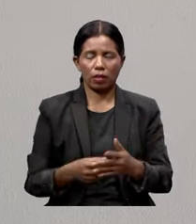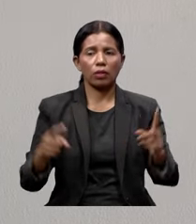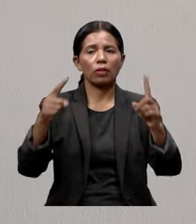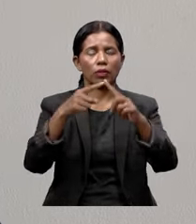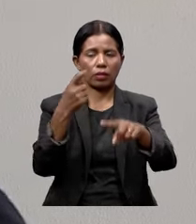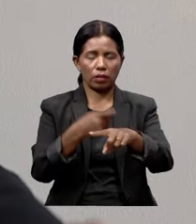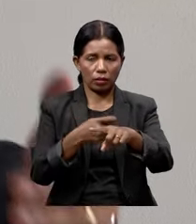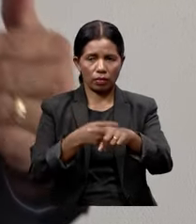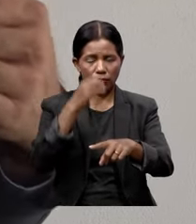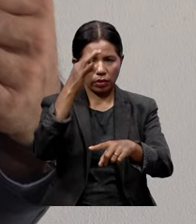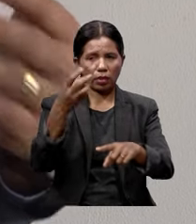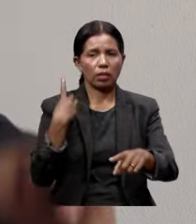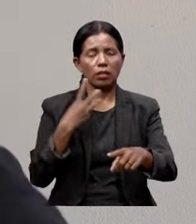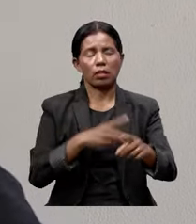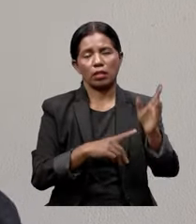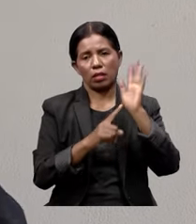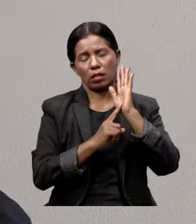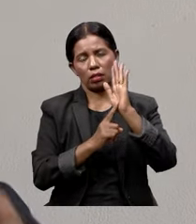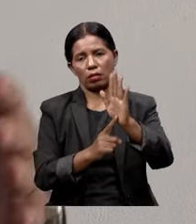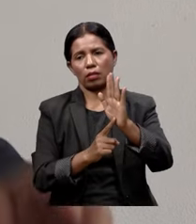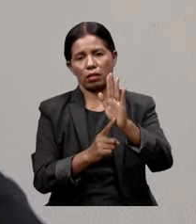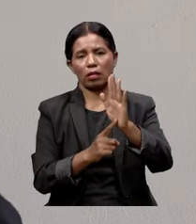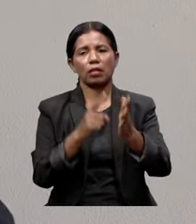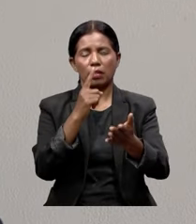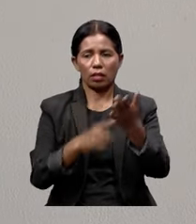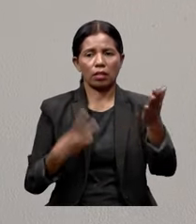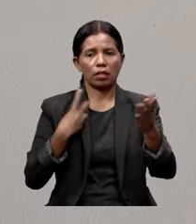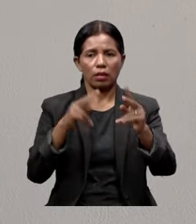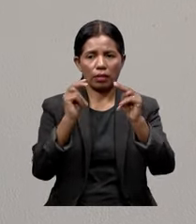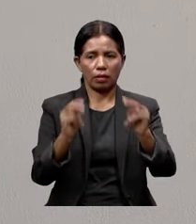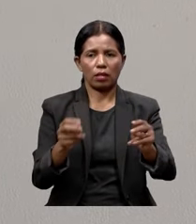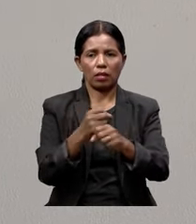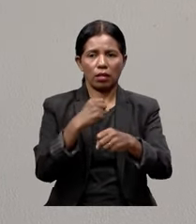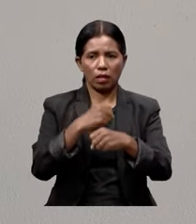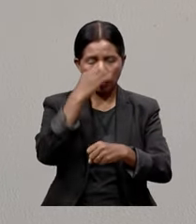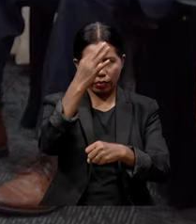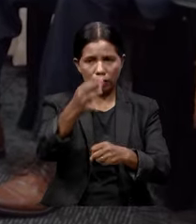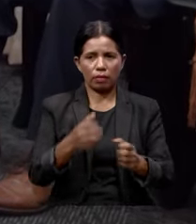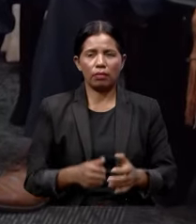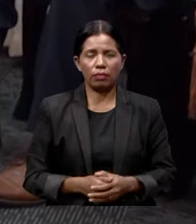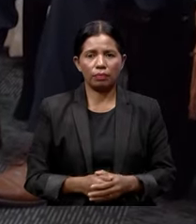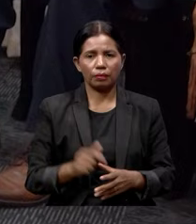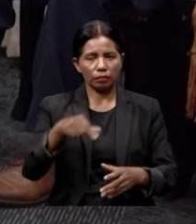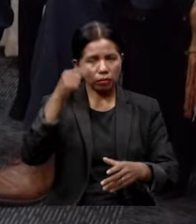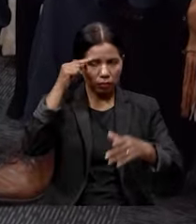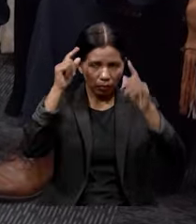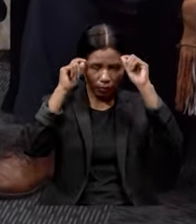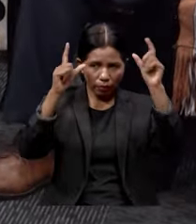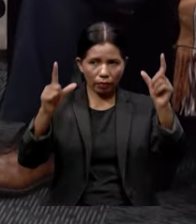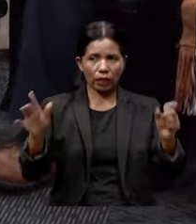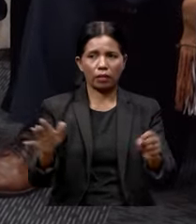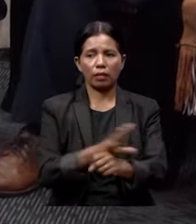tempo oportuno ita se divulga se da maka ita precisa alavi futuro. Antes, né, o governo Timor-Leste conclui